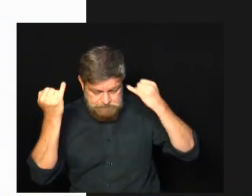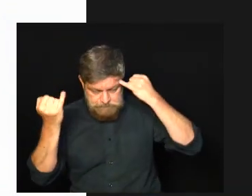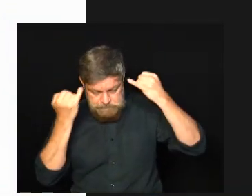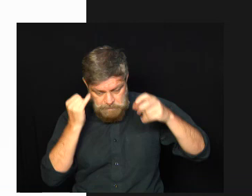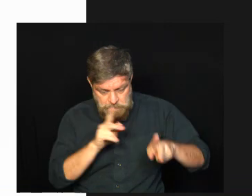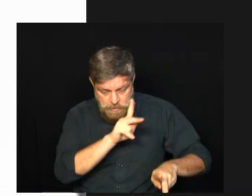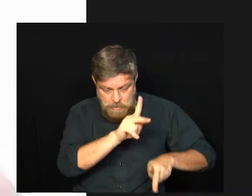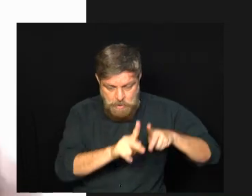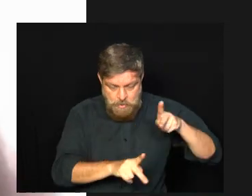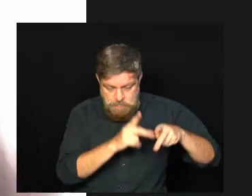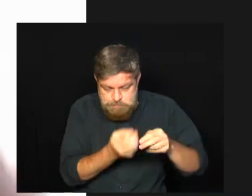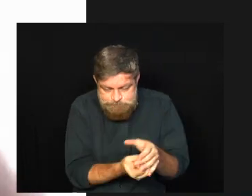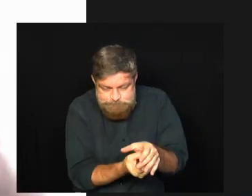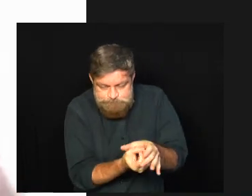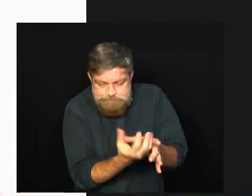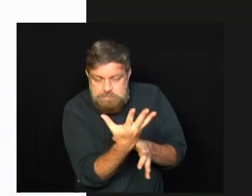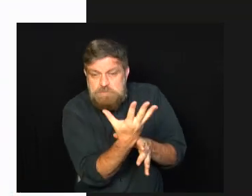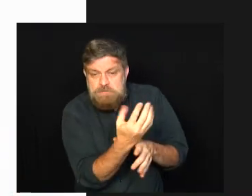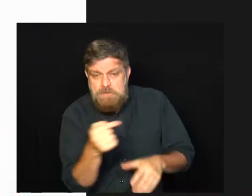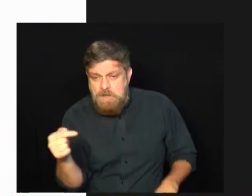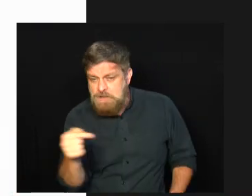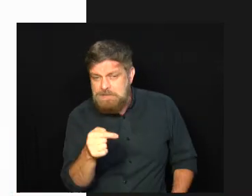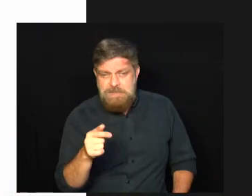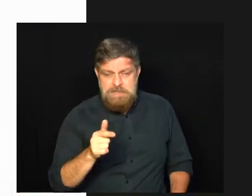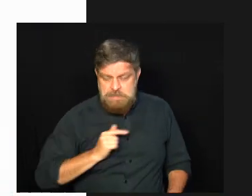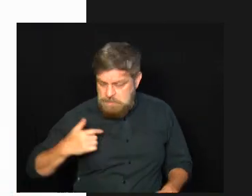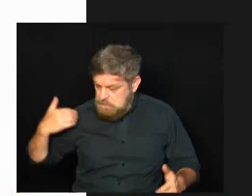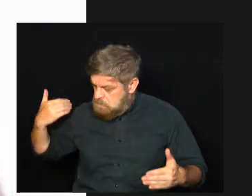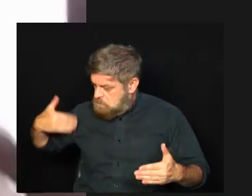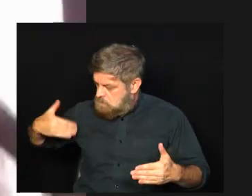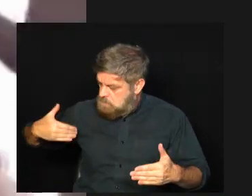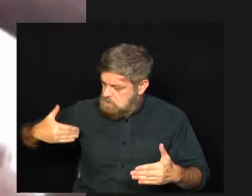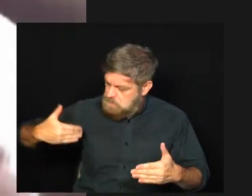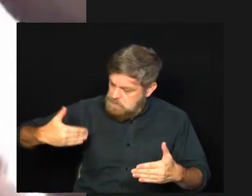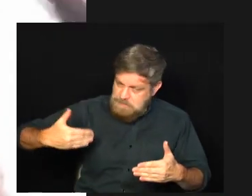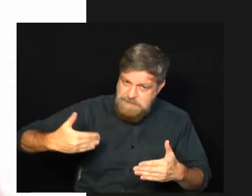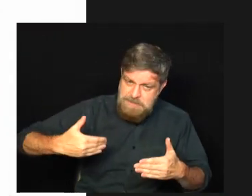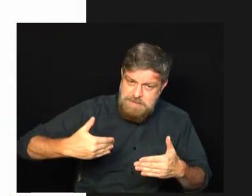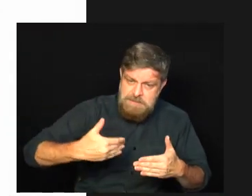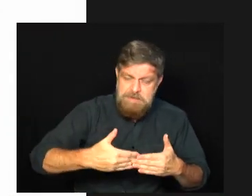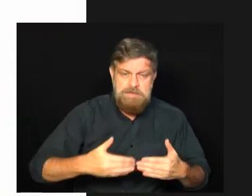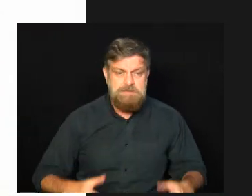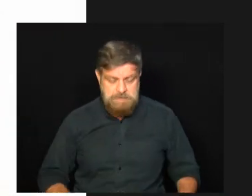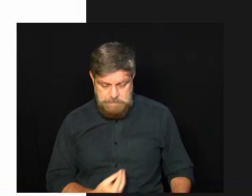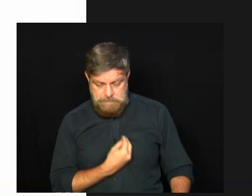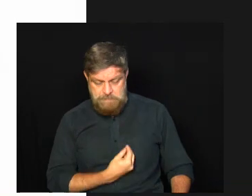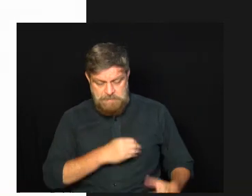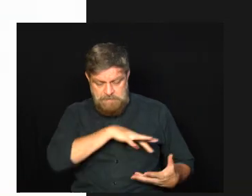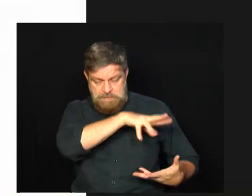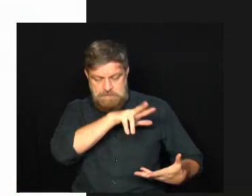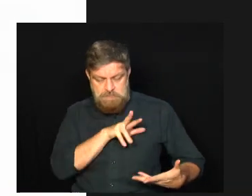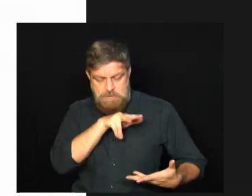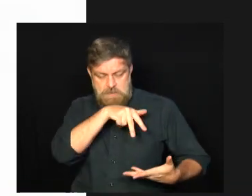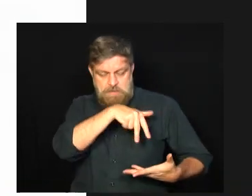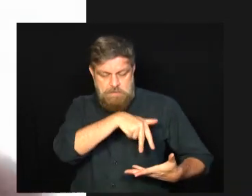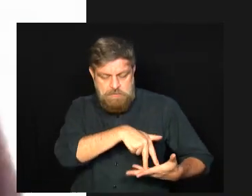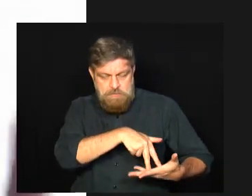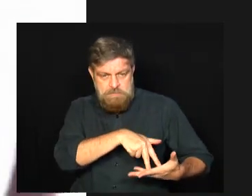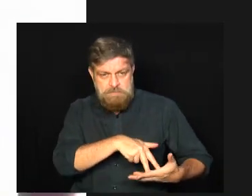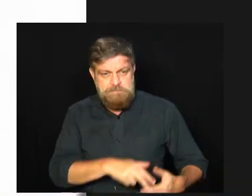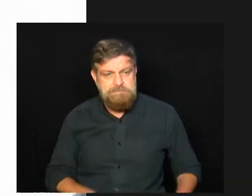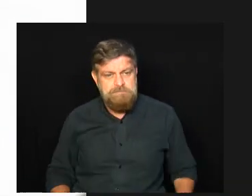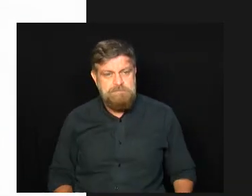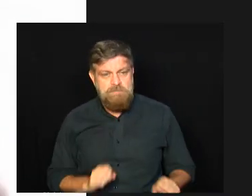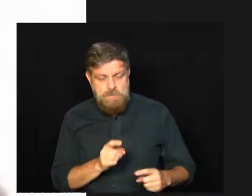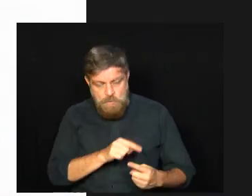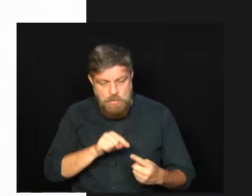povo cria e que a espécie vem criando ao longo da sua existência na face do planeta para